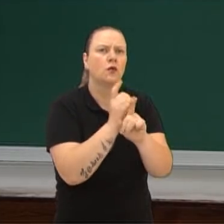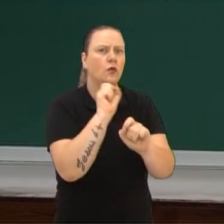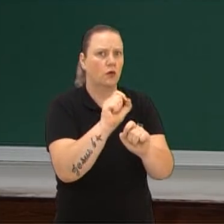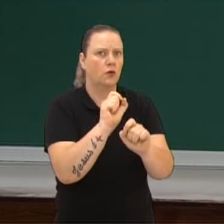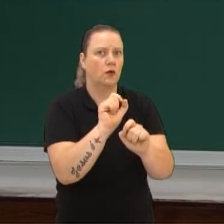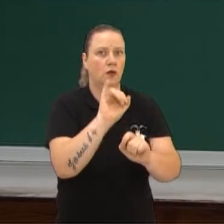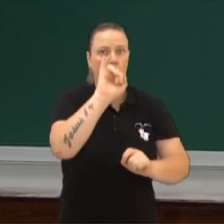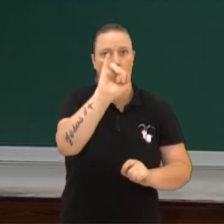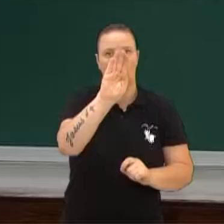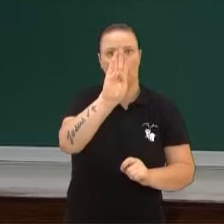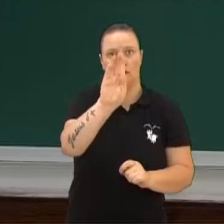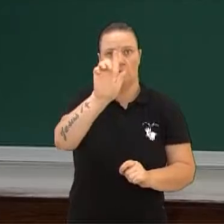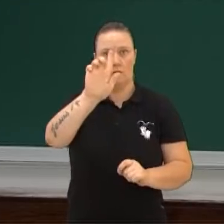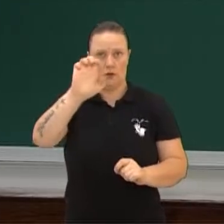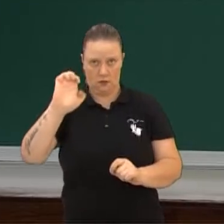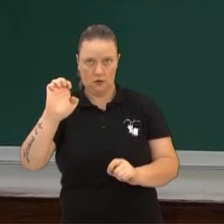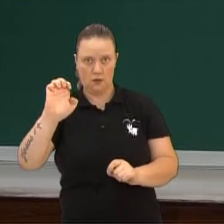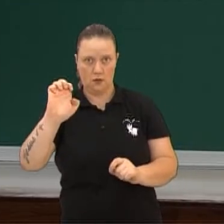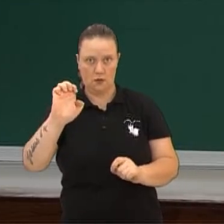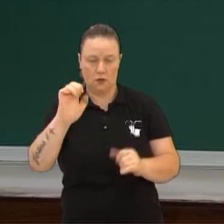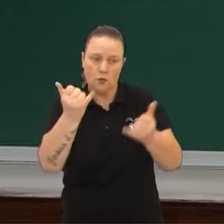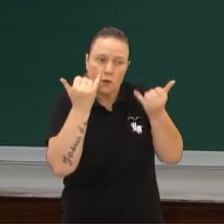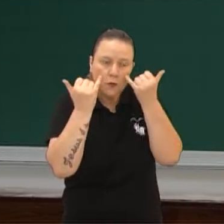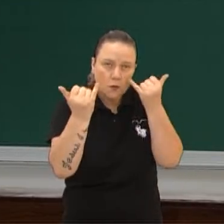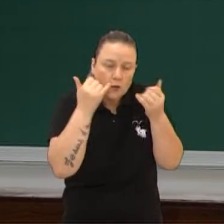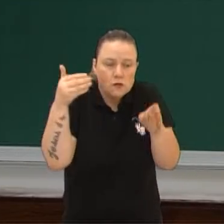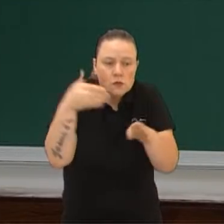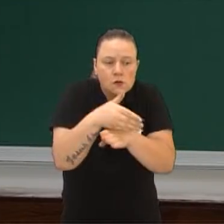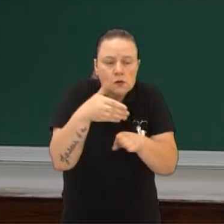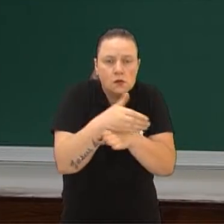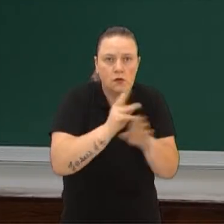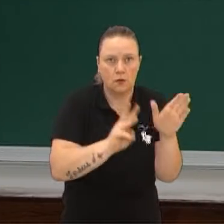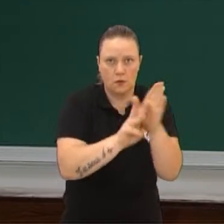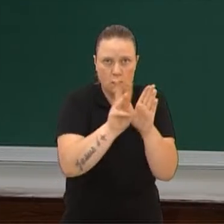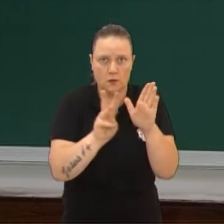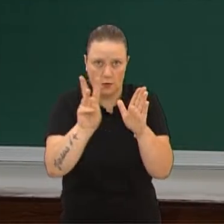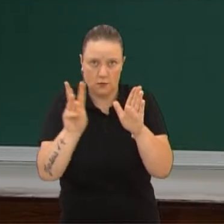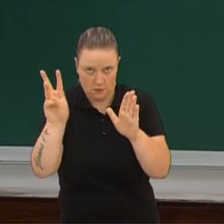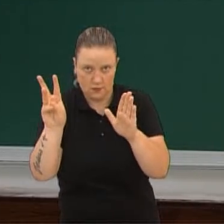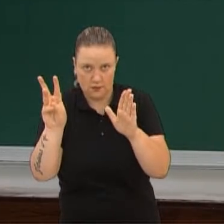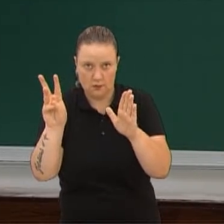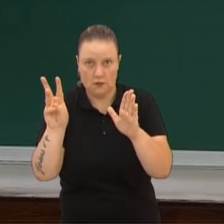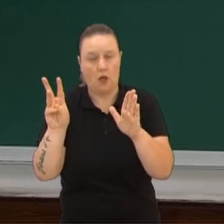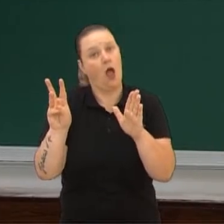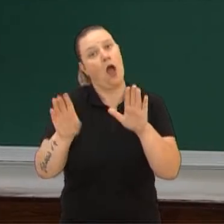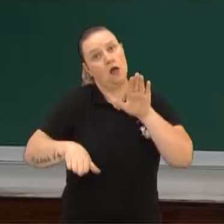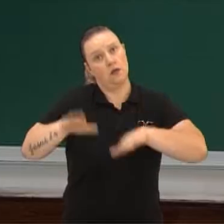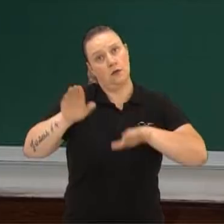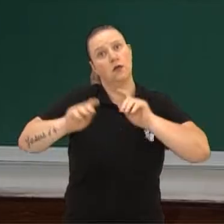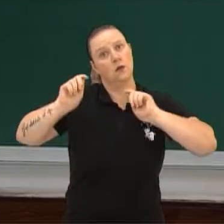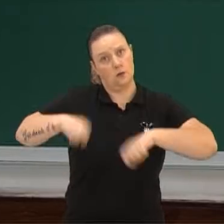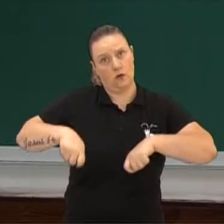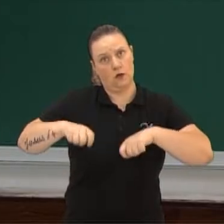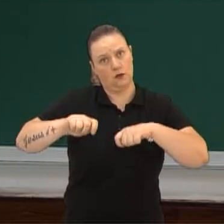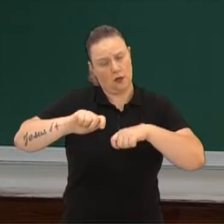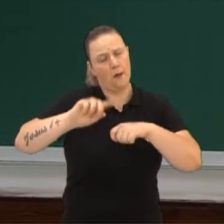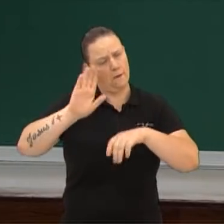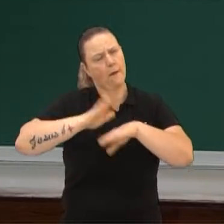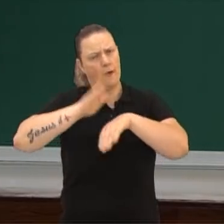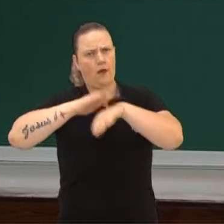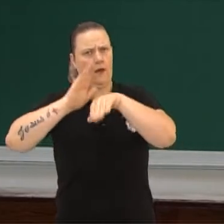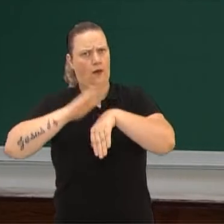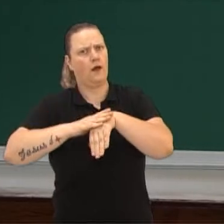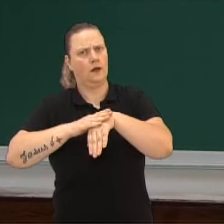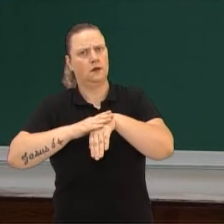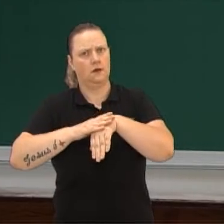do IBGE, mas, foi acessada tudo, também talvez não esteja 100% atualizada, tá bom? Mas é um dado para a